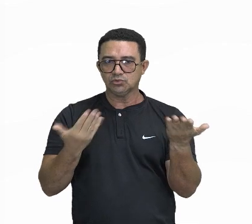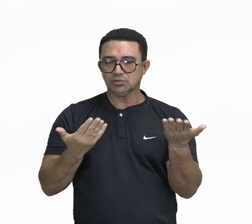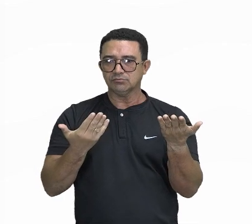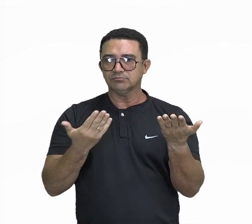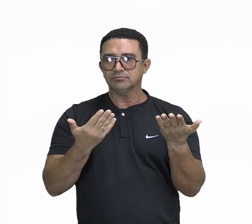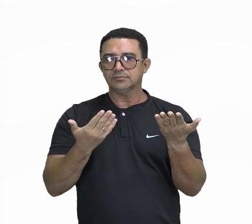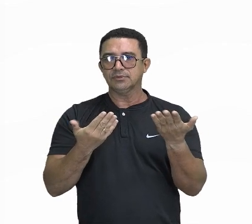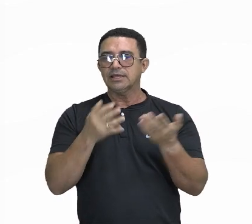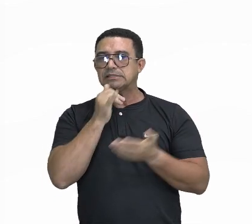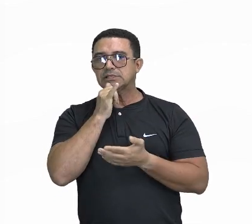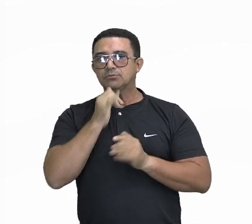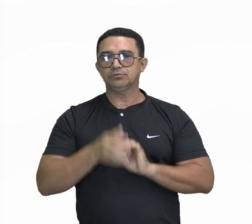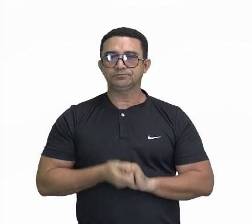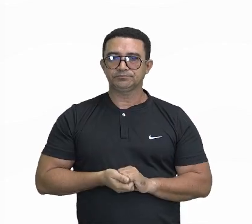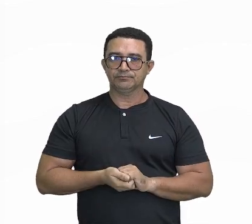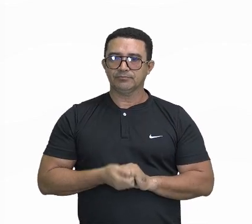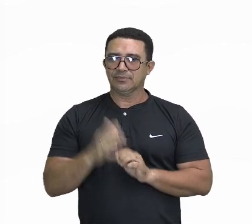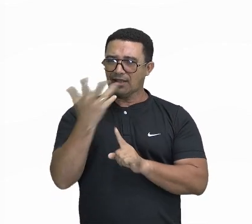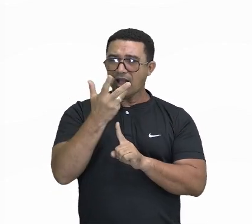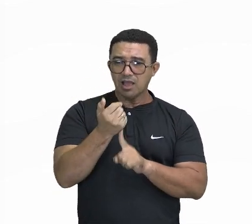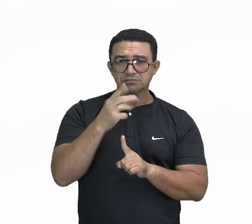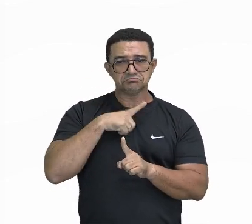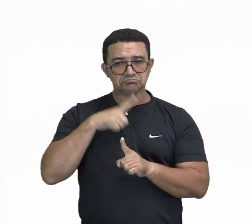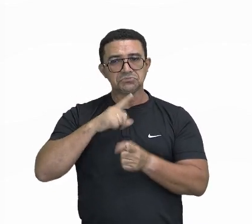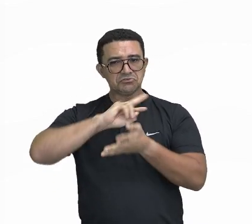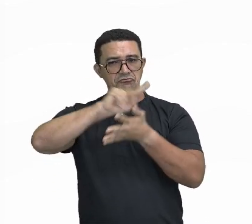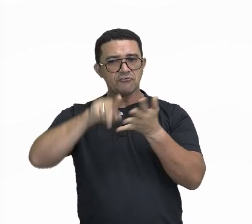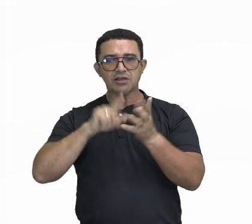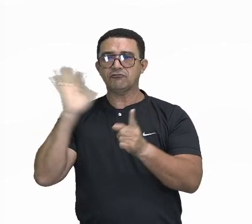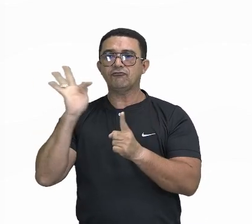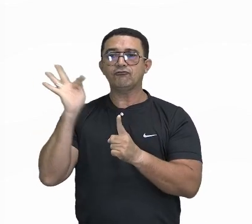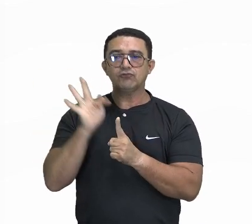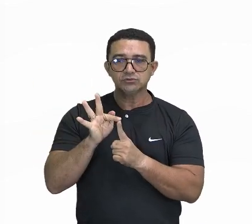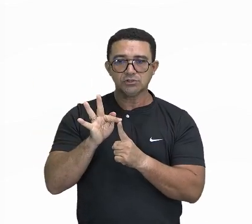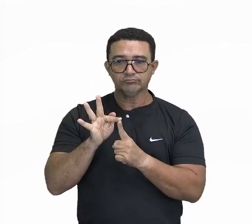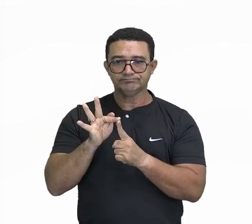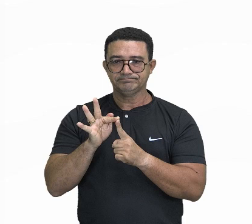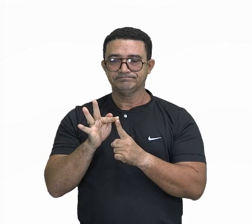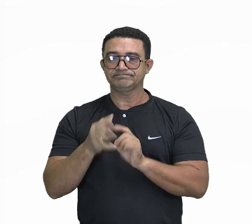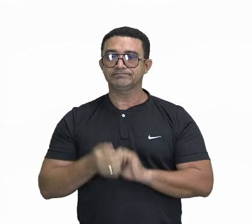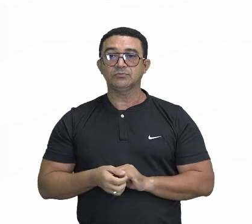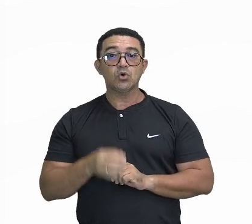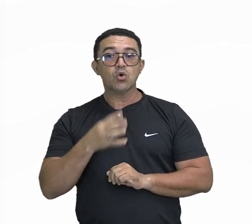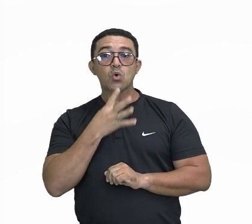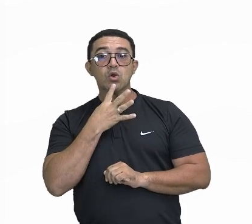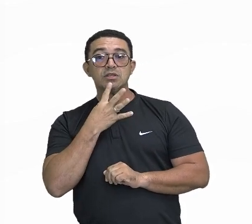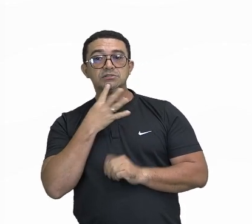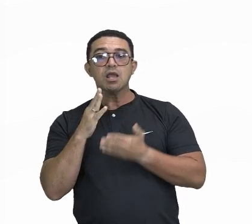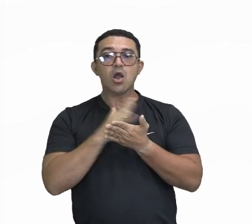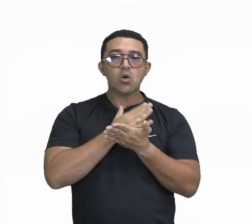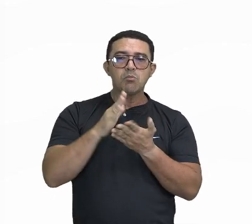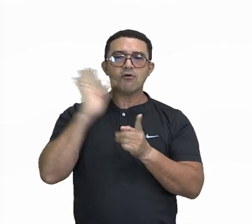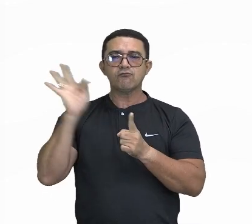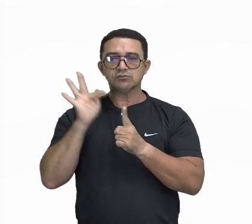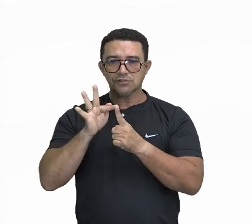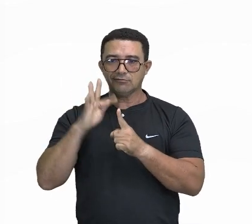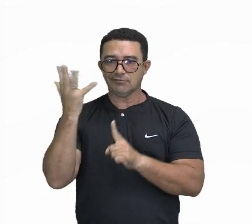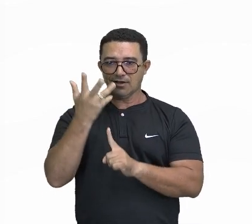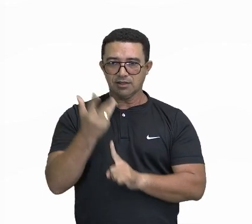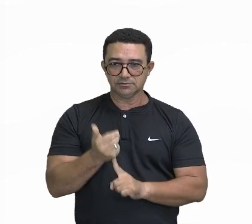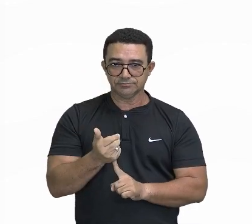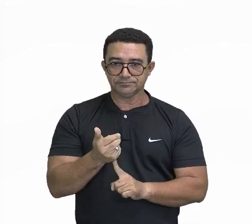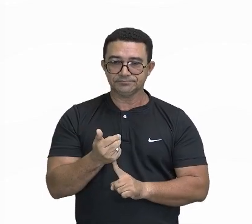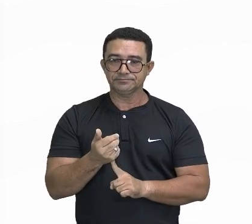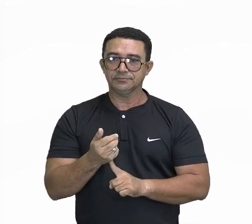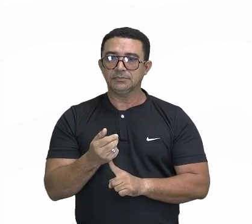outras. Por exemplo, a arte, ela tem várias funções. Vamos conhecer um pouco essas funções da arte. Bem, ela